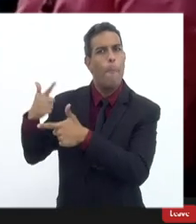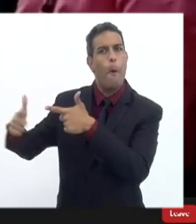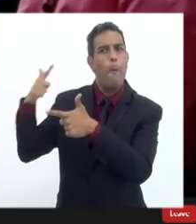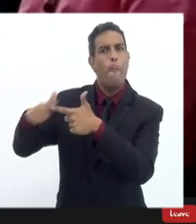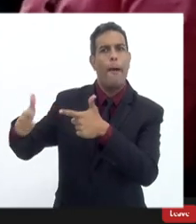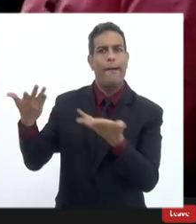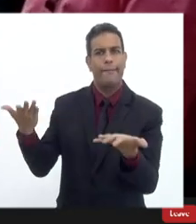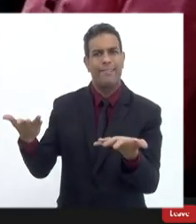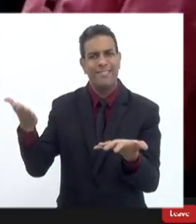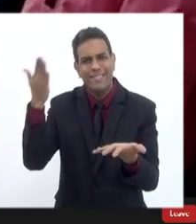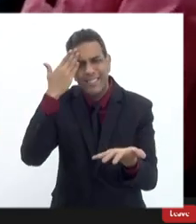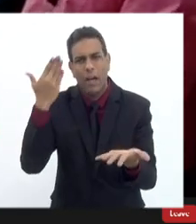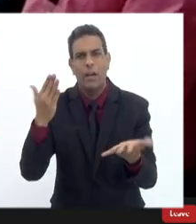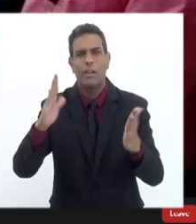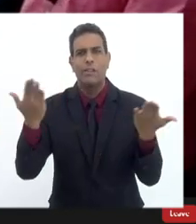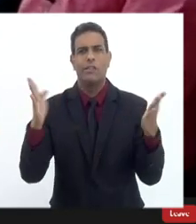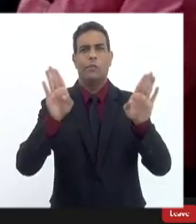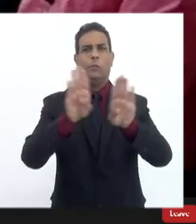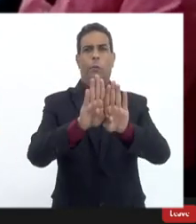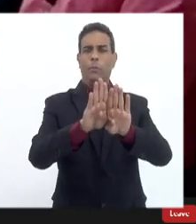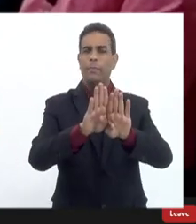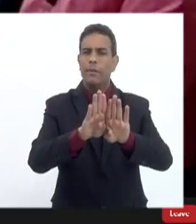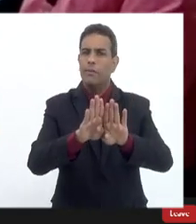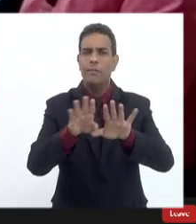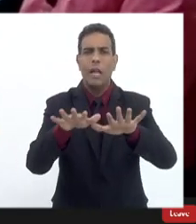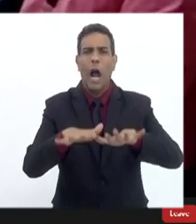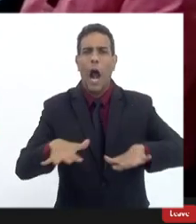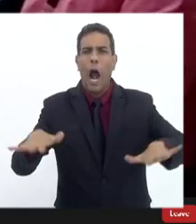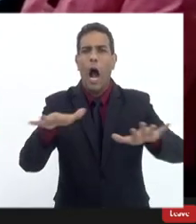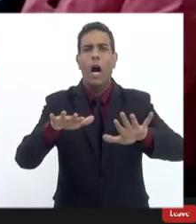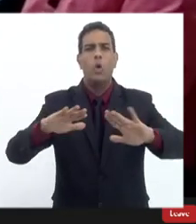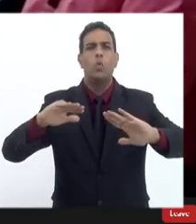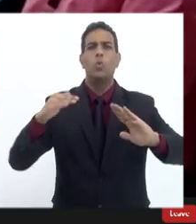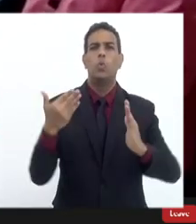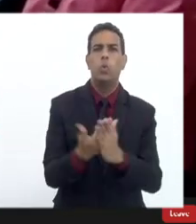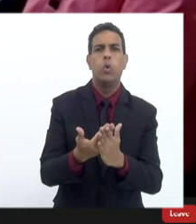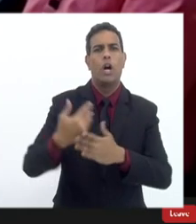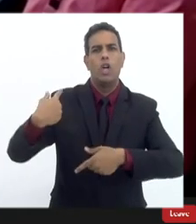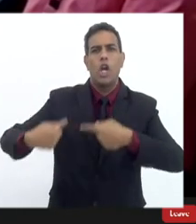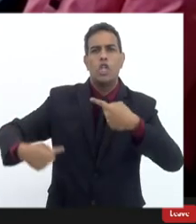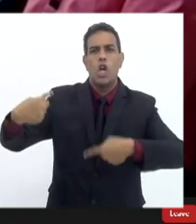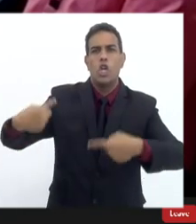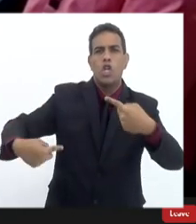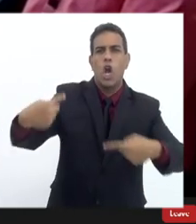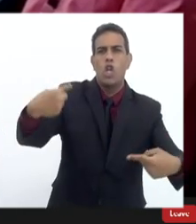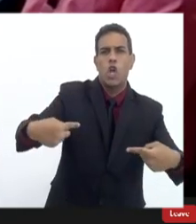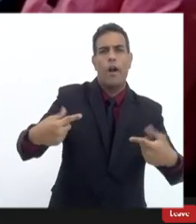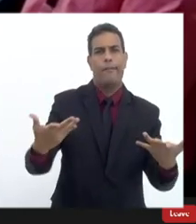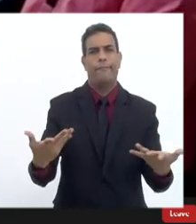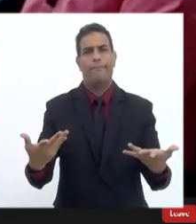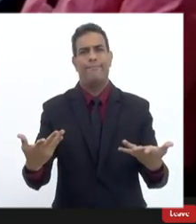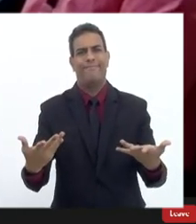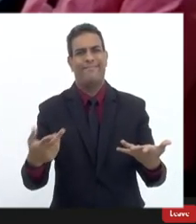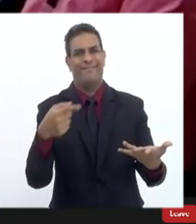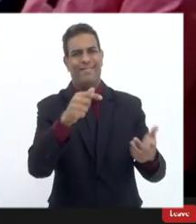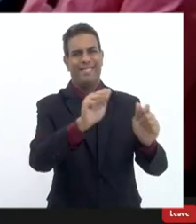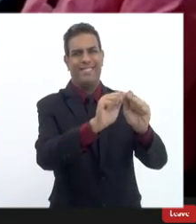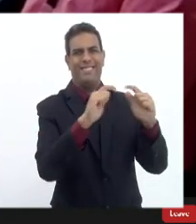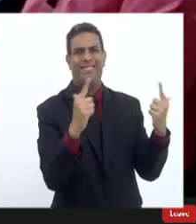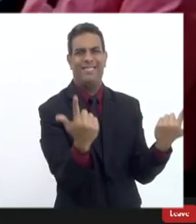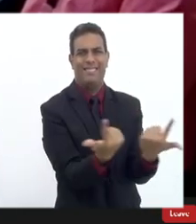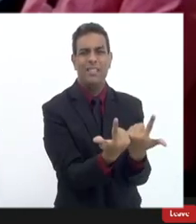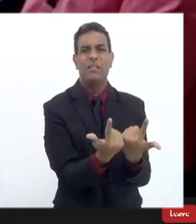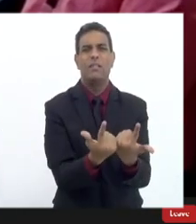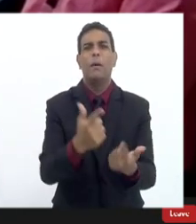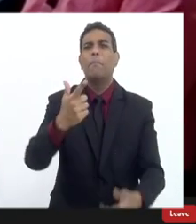o fechamento, o isolamento das áreas é algo muito discutido, tanto da Assembleia Legislativa,